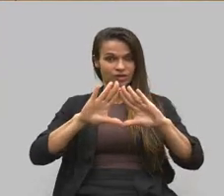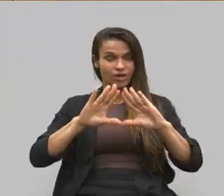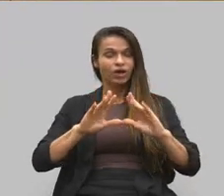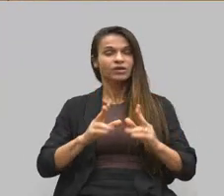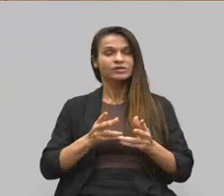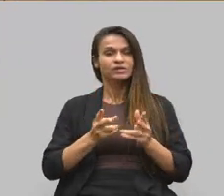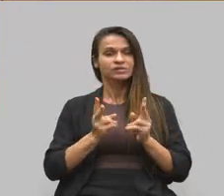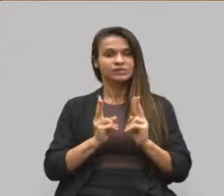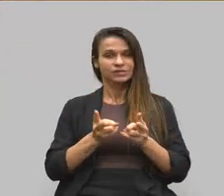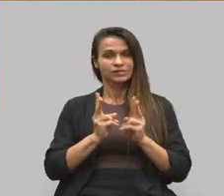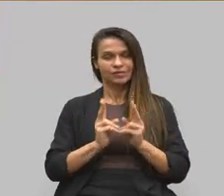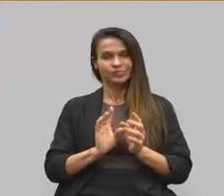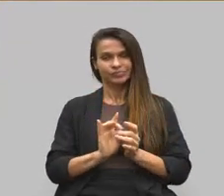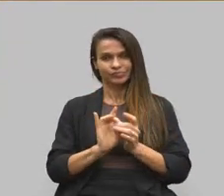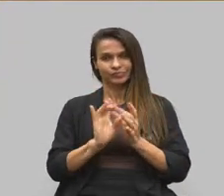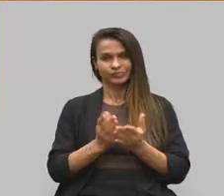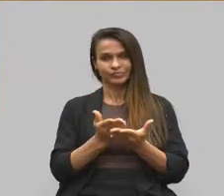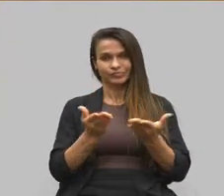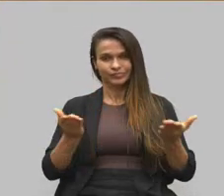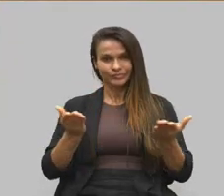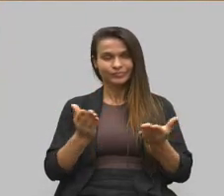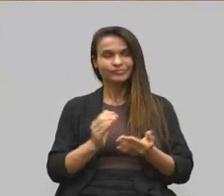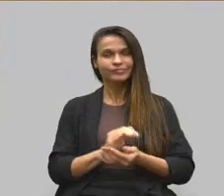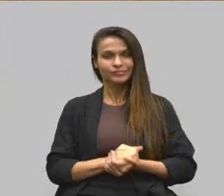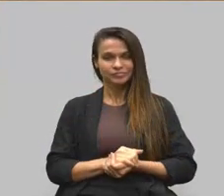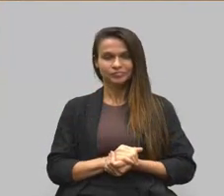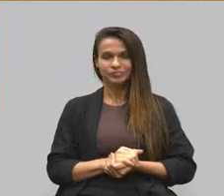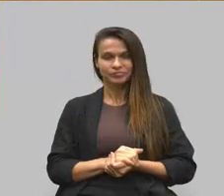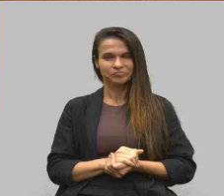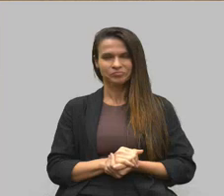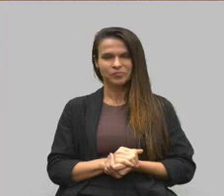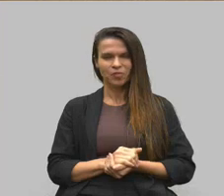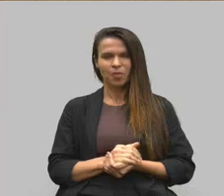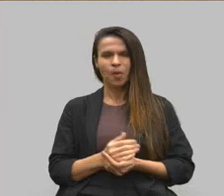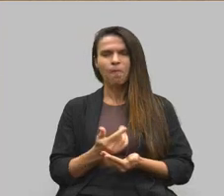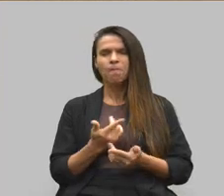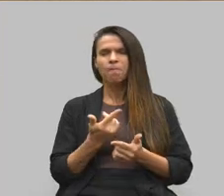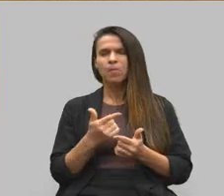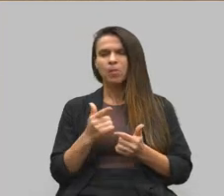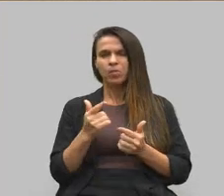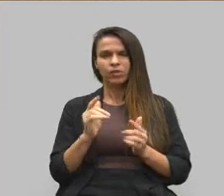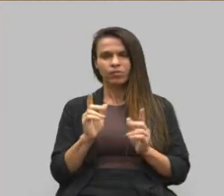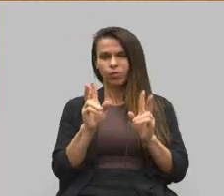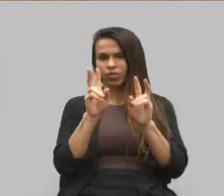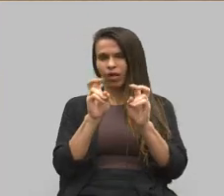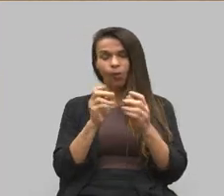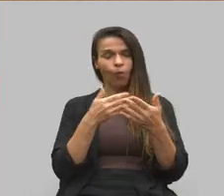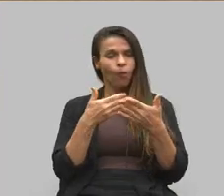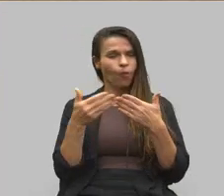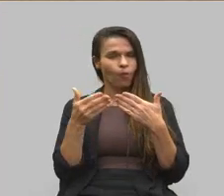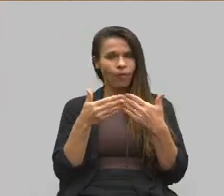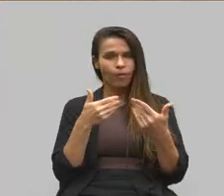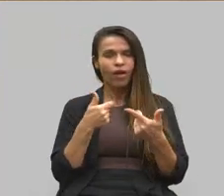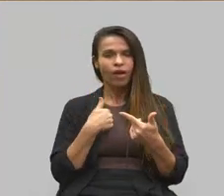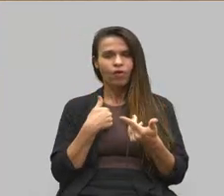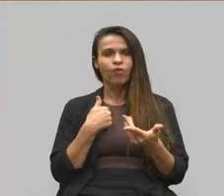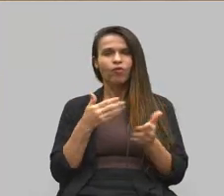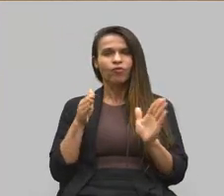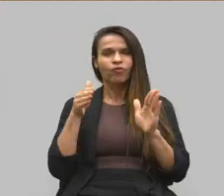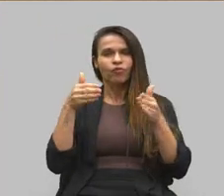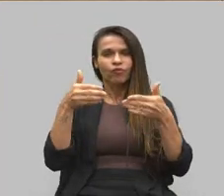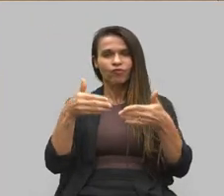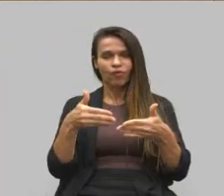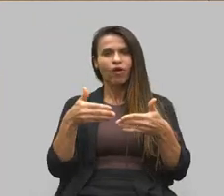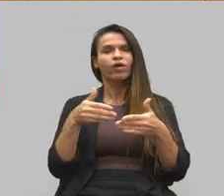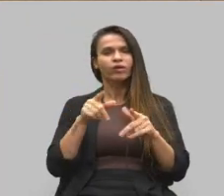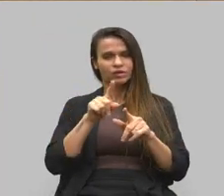disposição de vocês não importa o tema seja ele qual for eu já parte do princípio que ele é de extrema